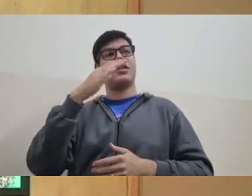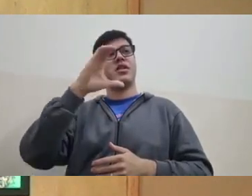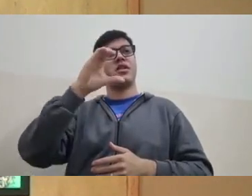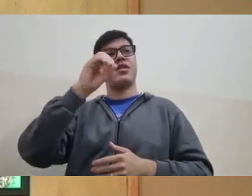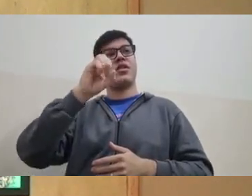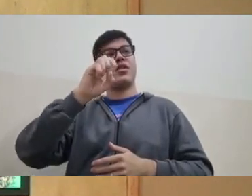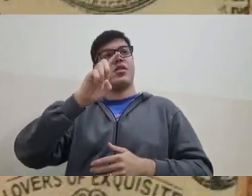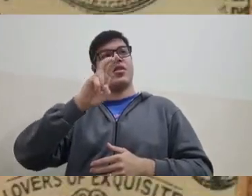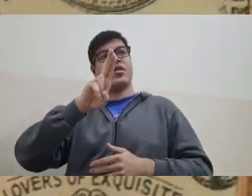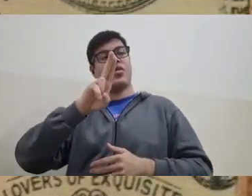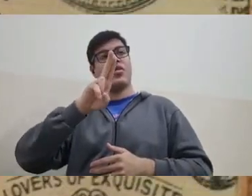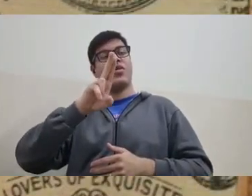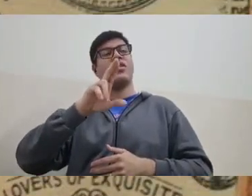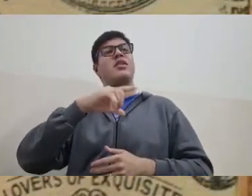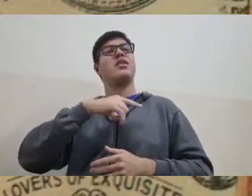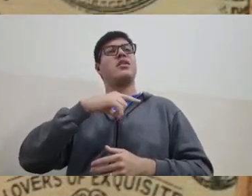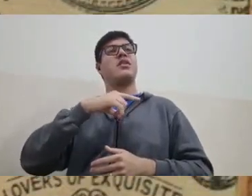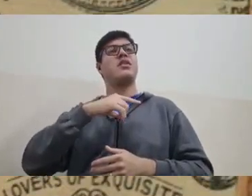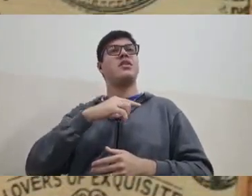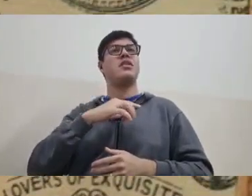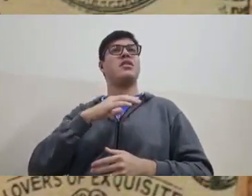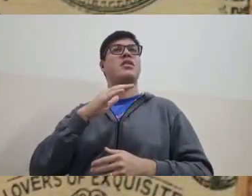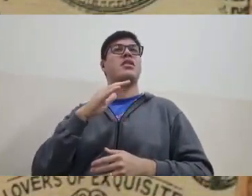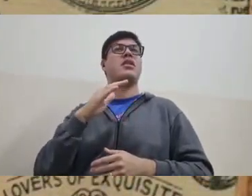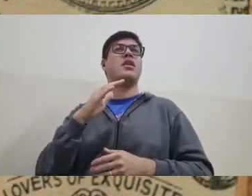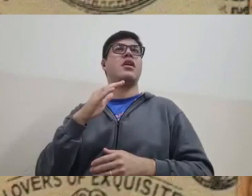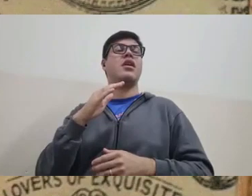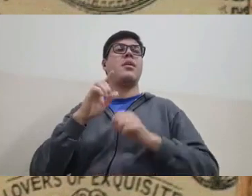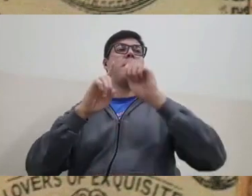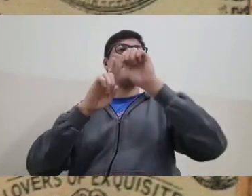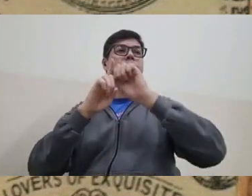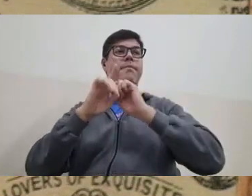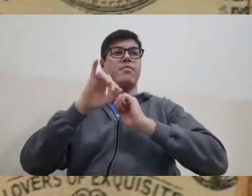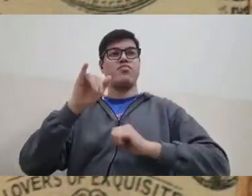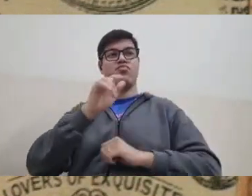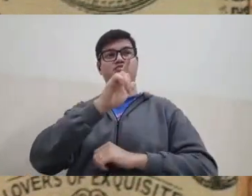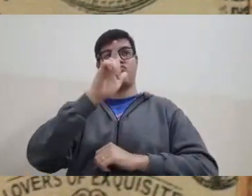vai ser dia 21 de julho